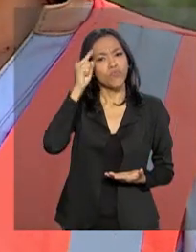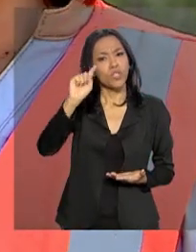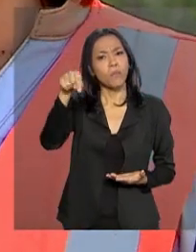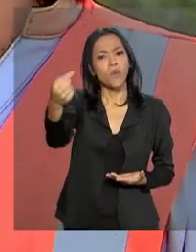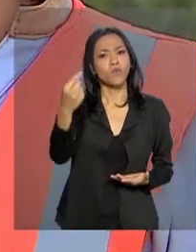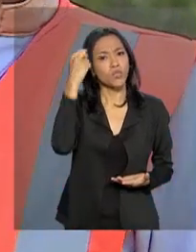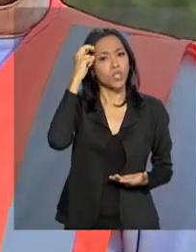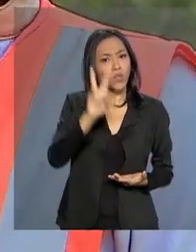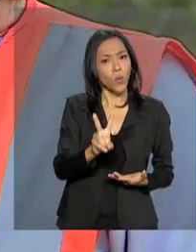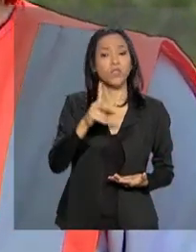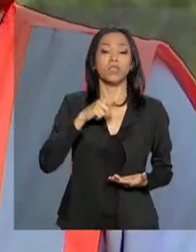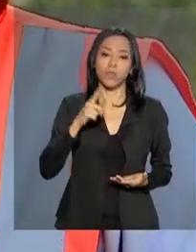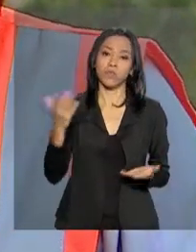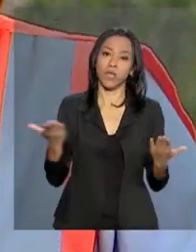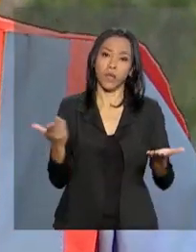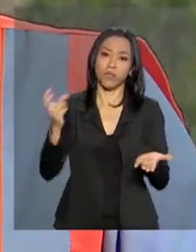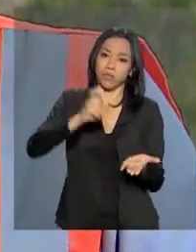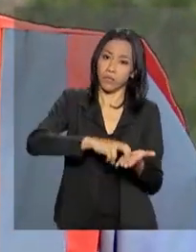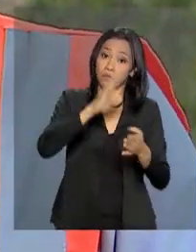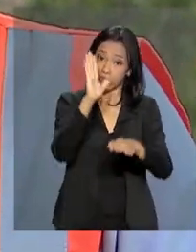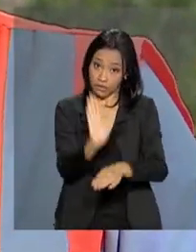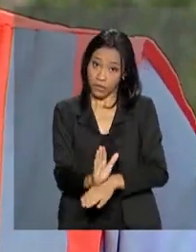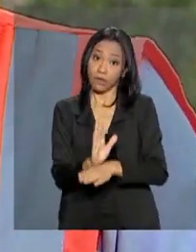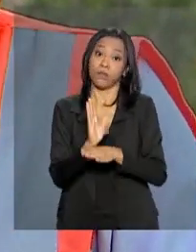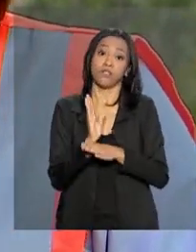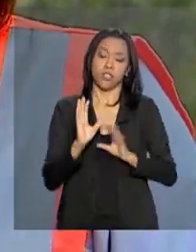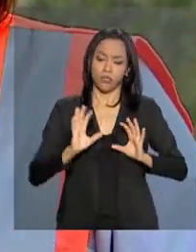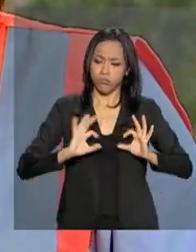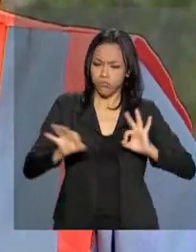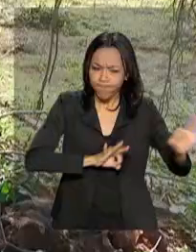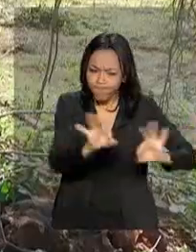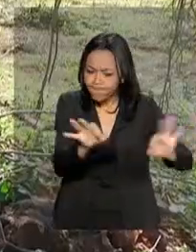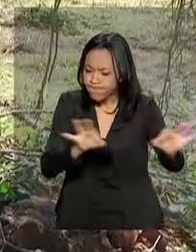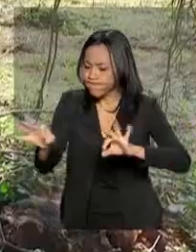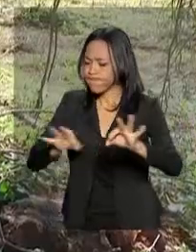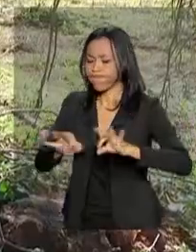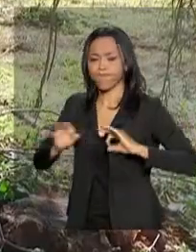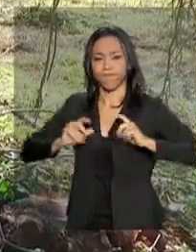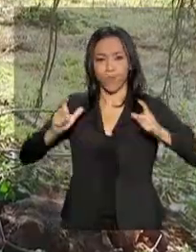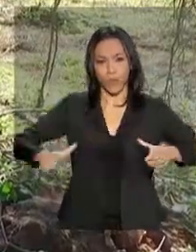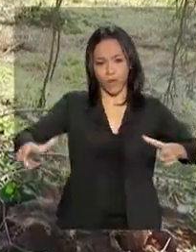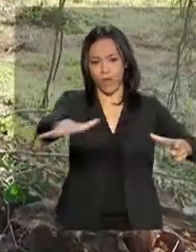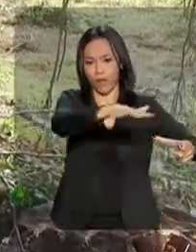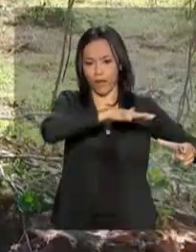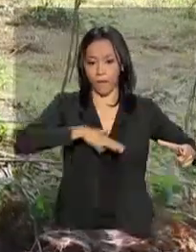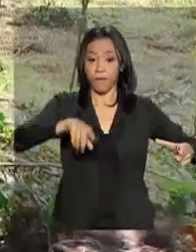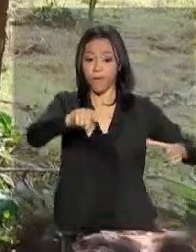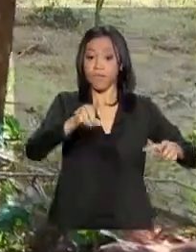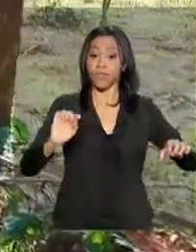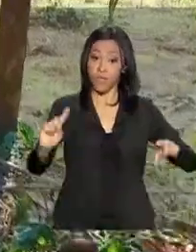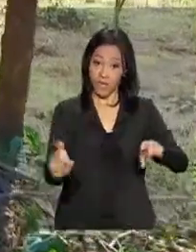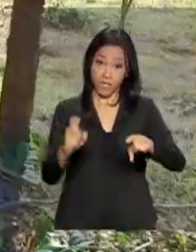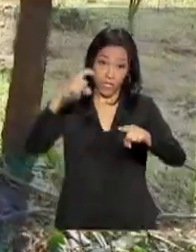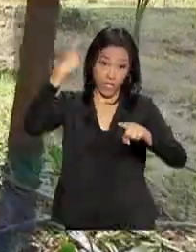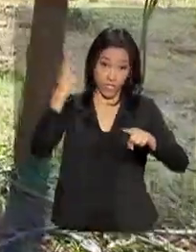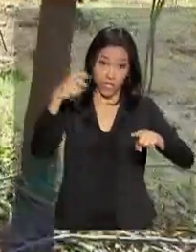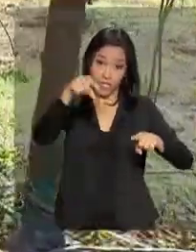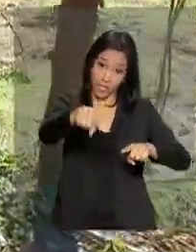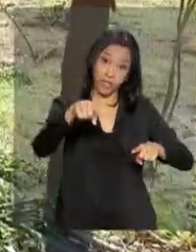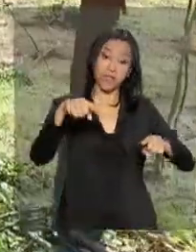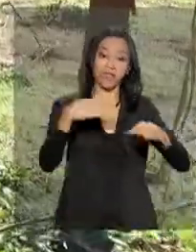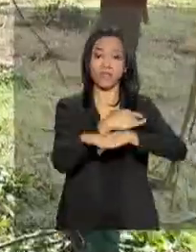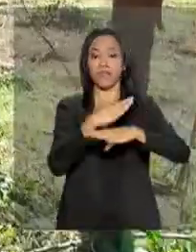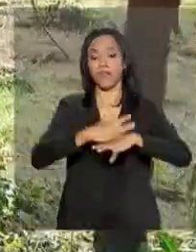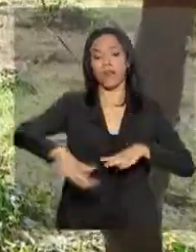em 2 turnos, como pode ver, fazendo a retirada das árvores e terraplenagem. Essa é a antiga comunidade de Paracatu de Baixo, que também